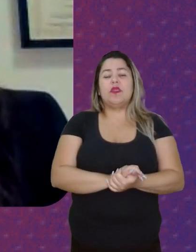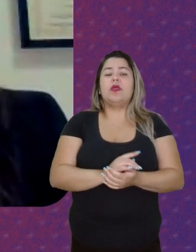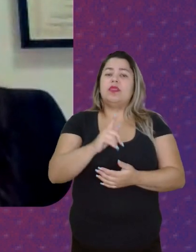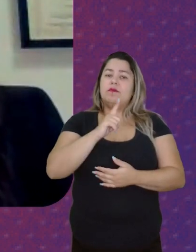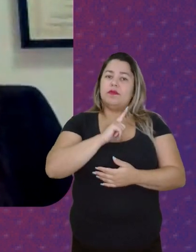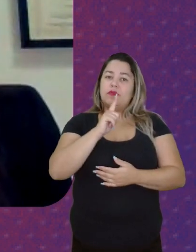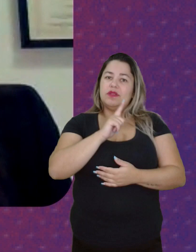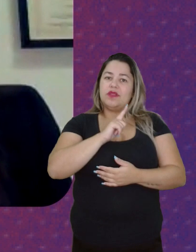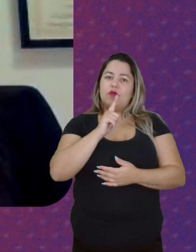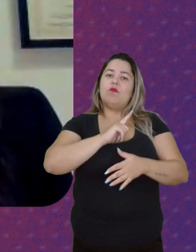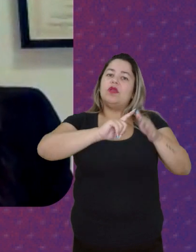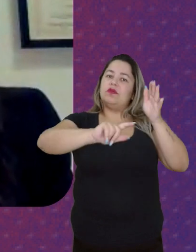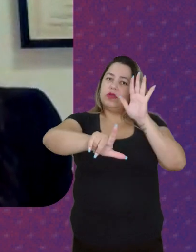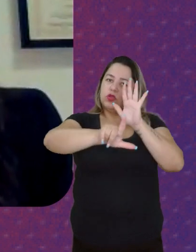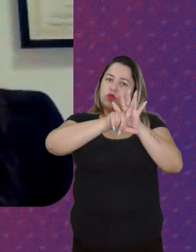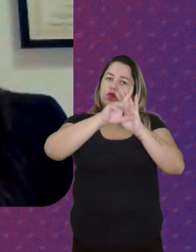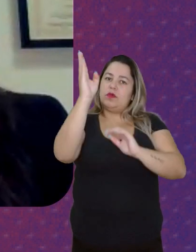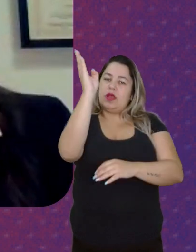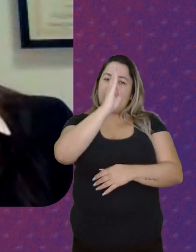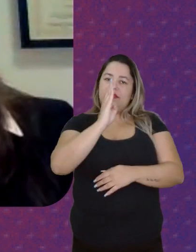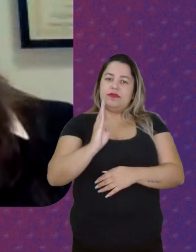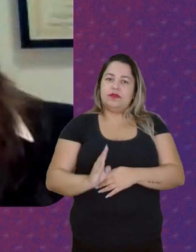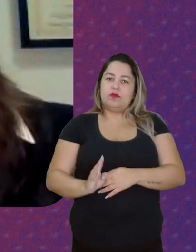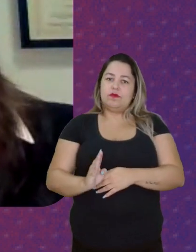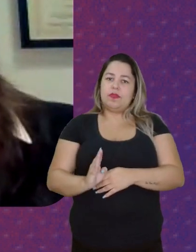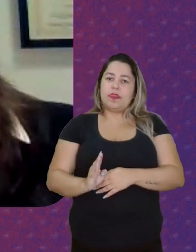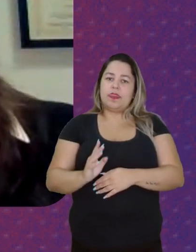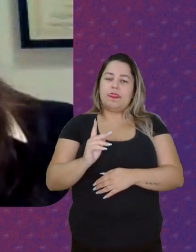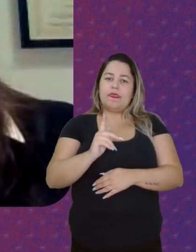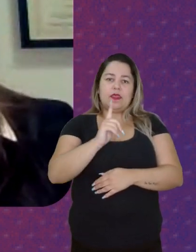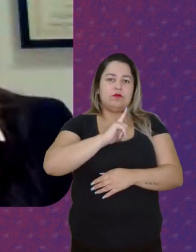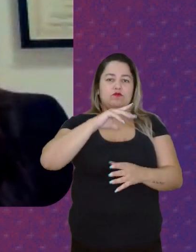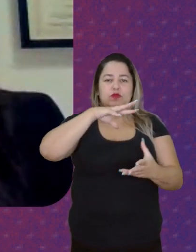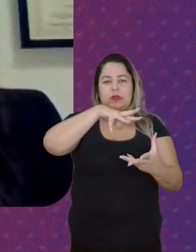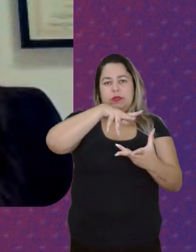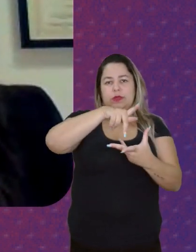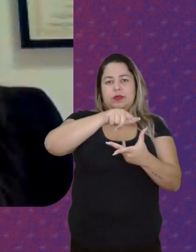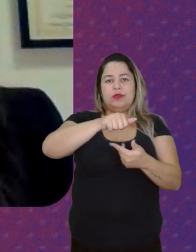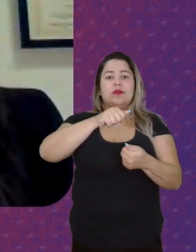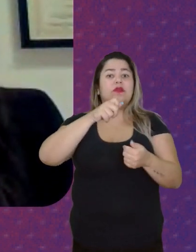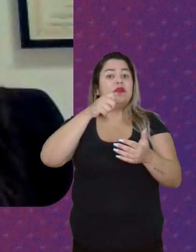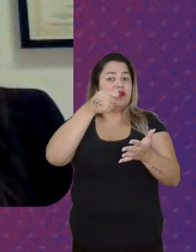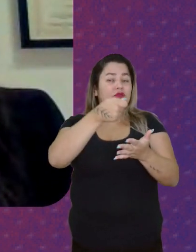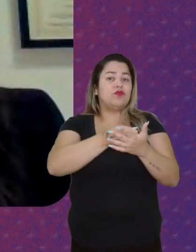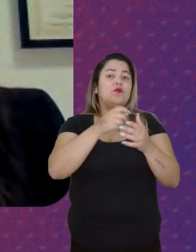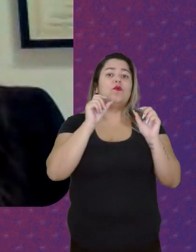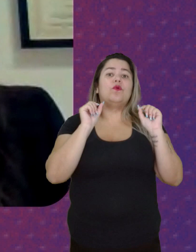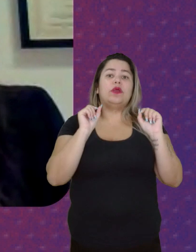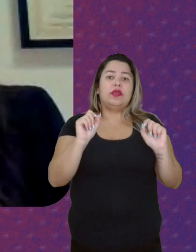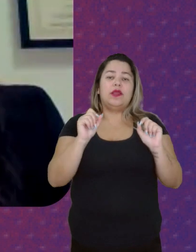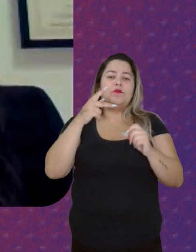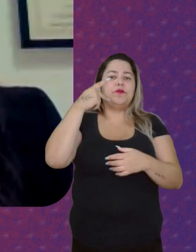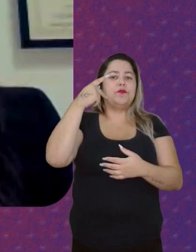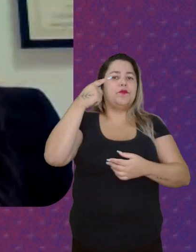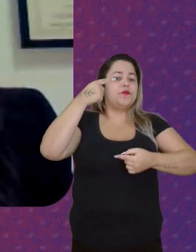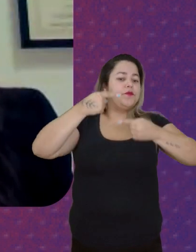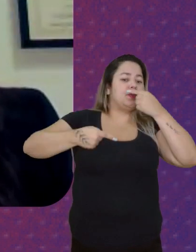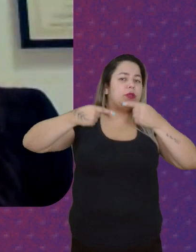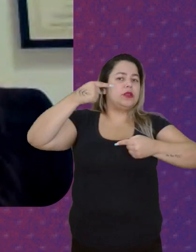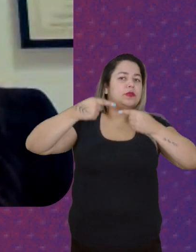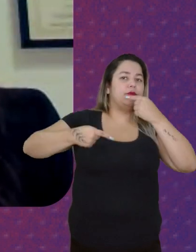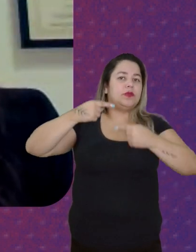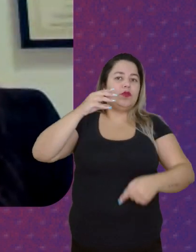existem algumas leis no Brasil, e seguindo também a tendência mundial, que garantem aí políticas afirmativas,